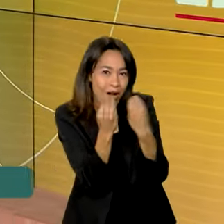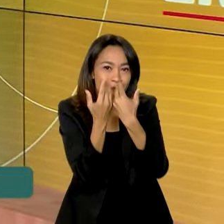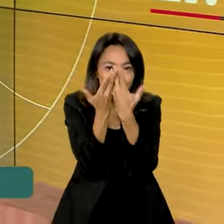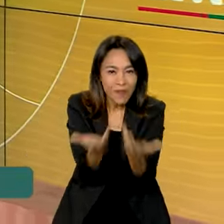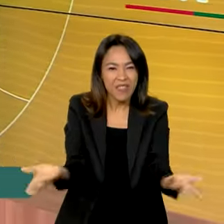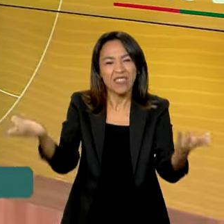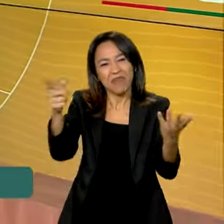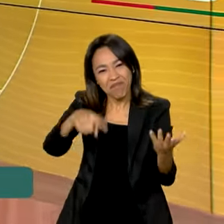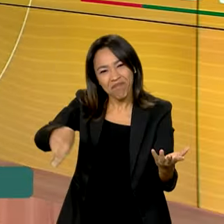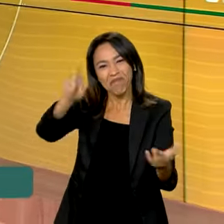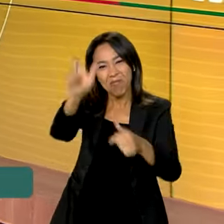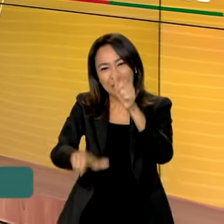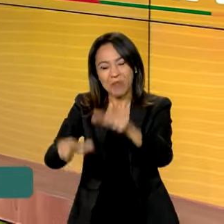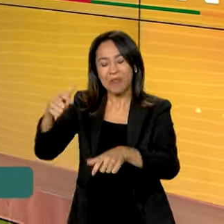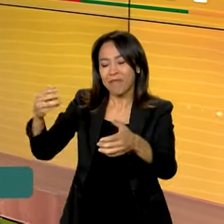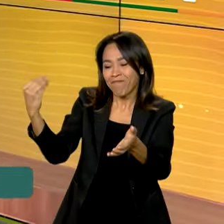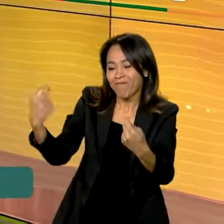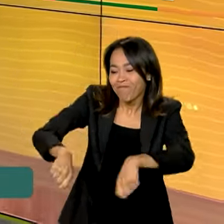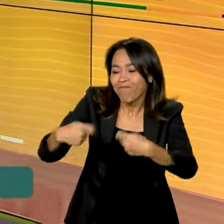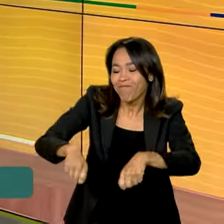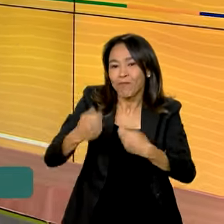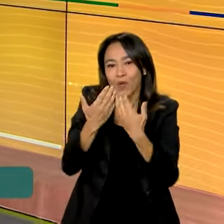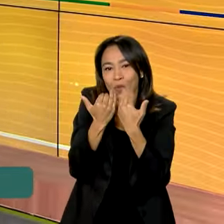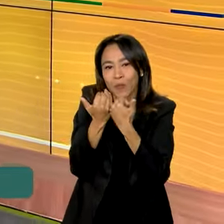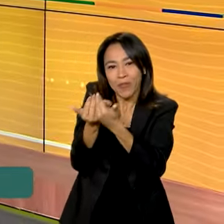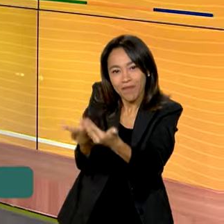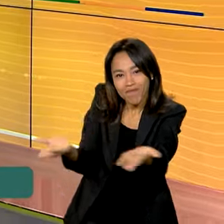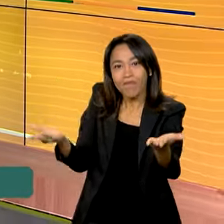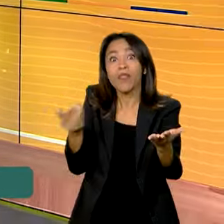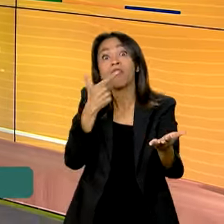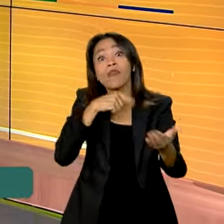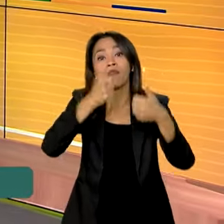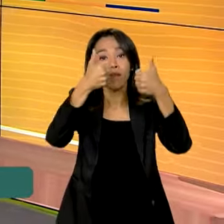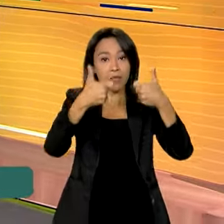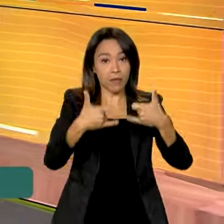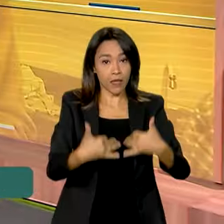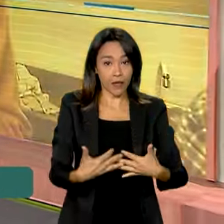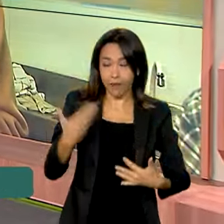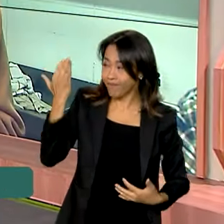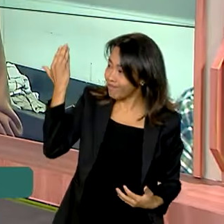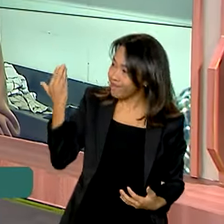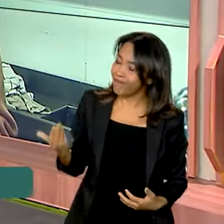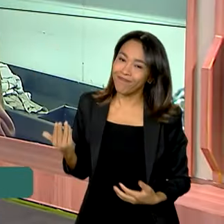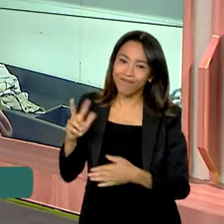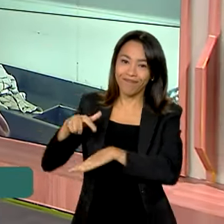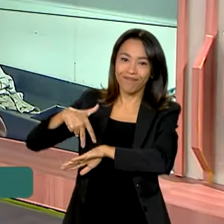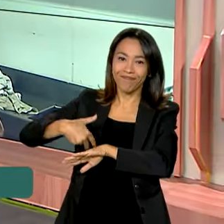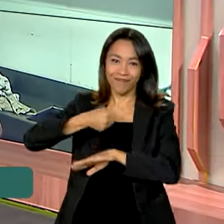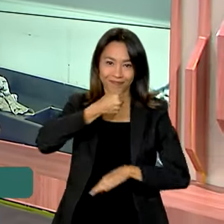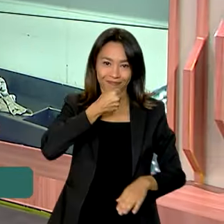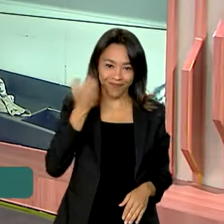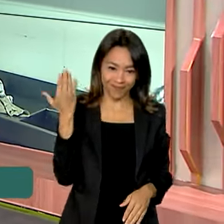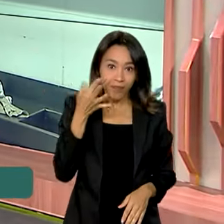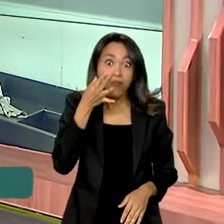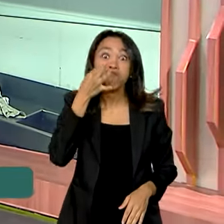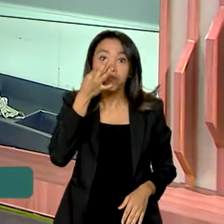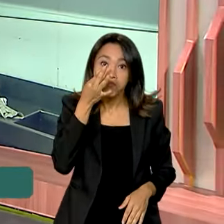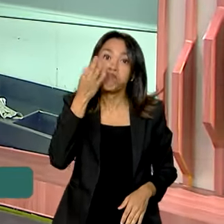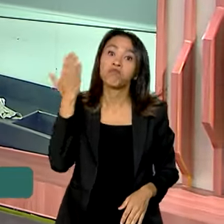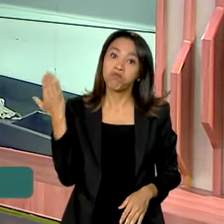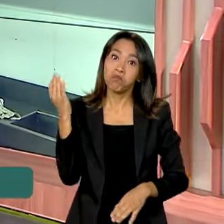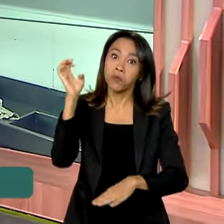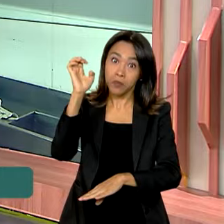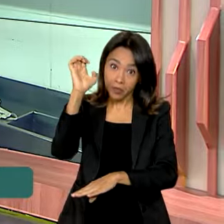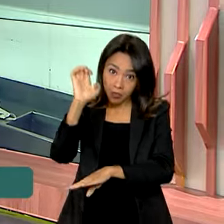em estado de insegurança alimentar. Quem vai contar melhor essa história para a gente é a repórter Gabriela Noronha, que está lá em um